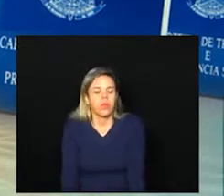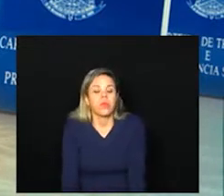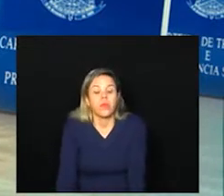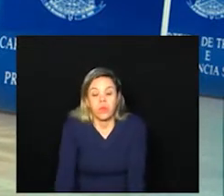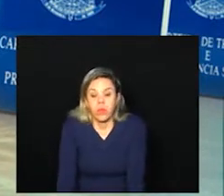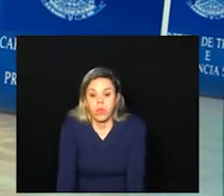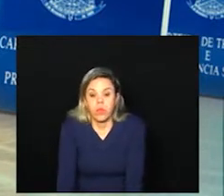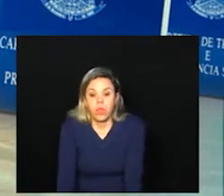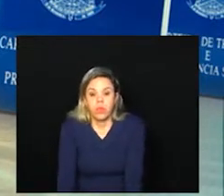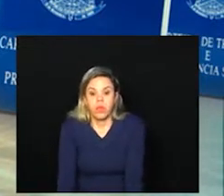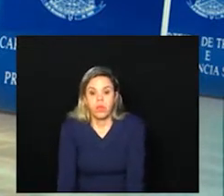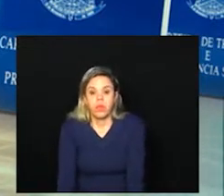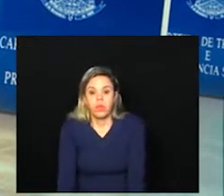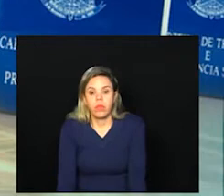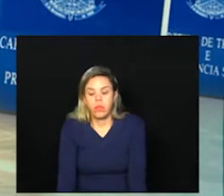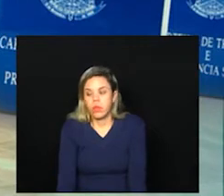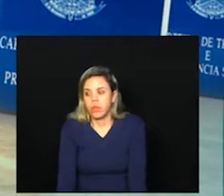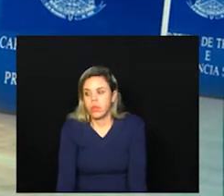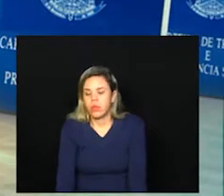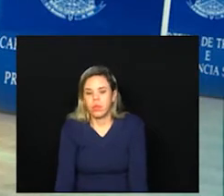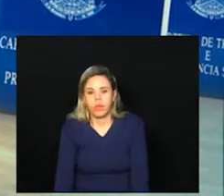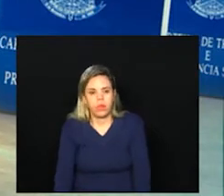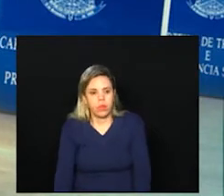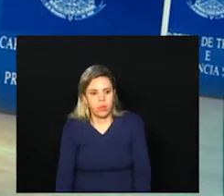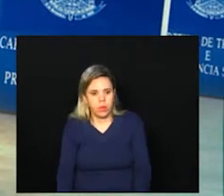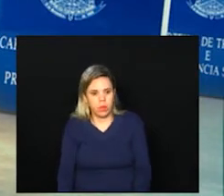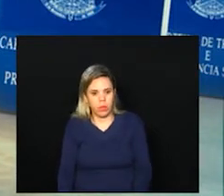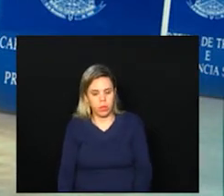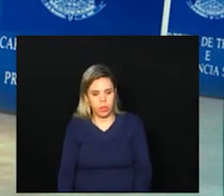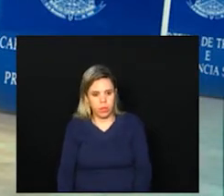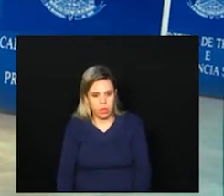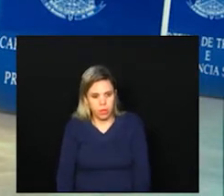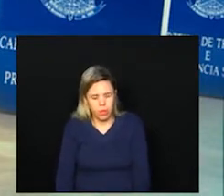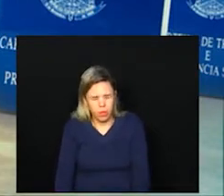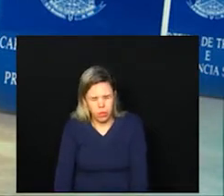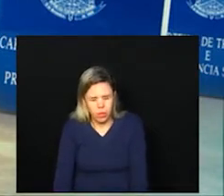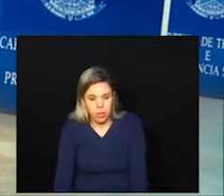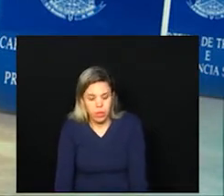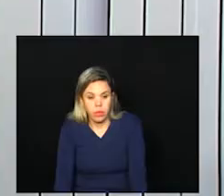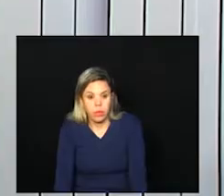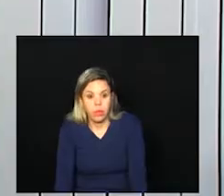também é possível se inscrever para a vaga escolhida.